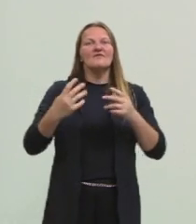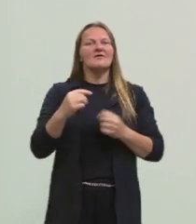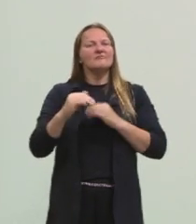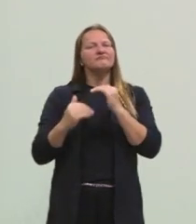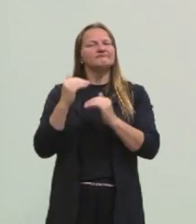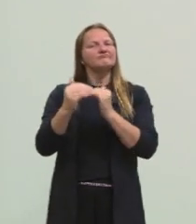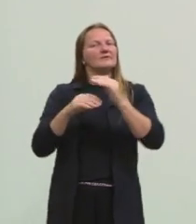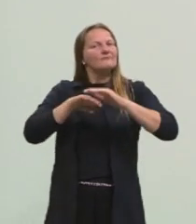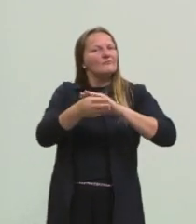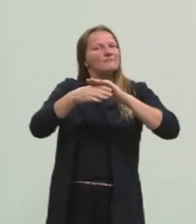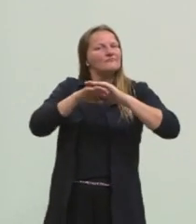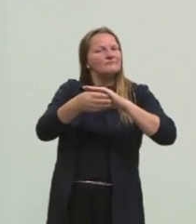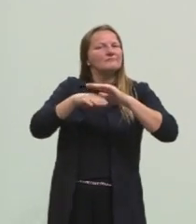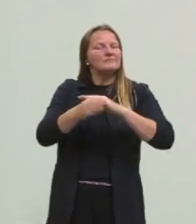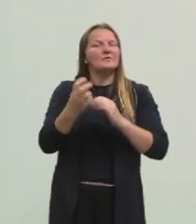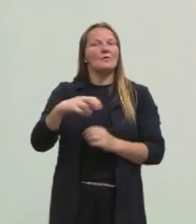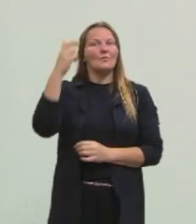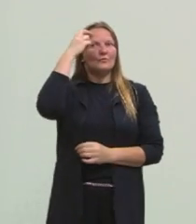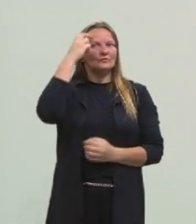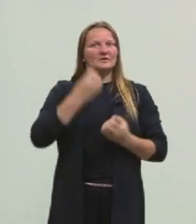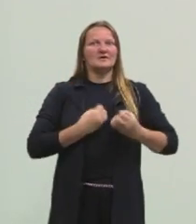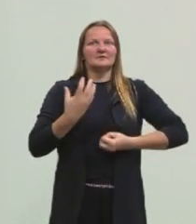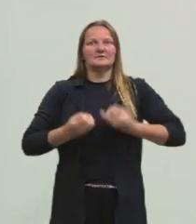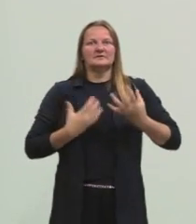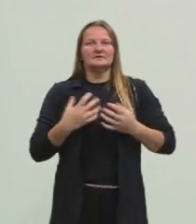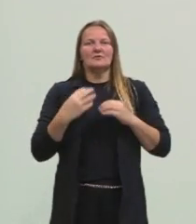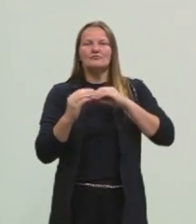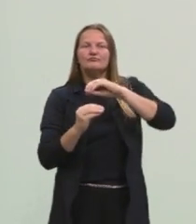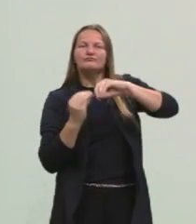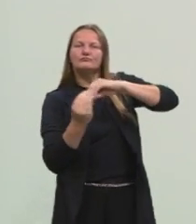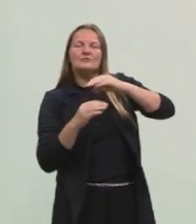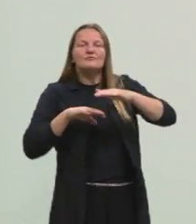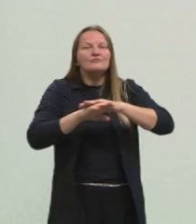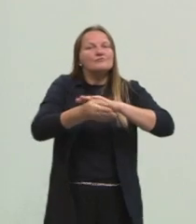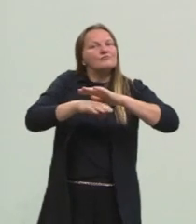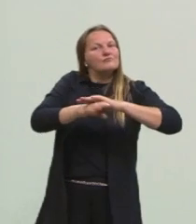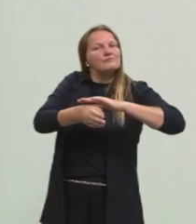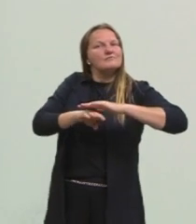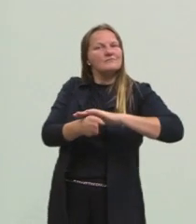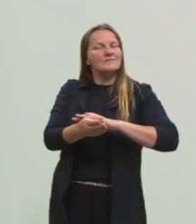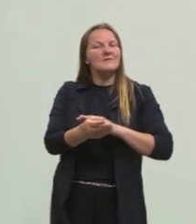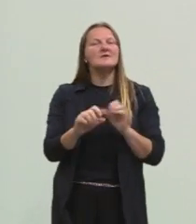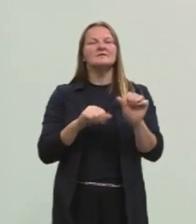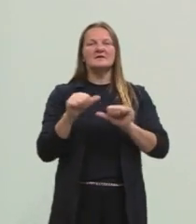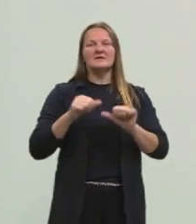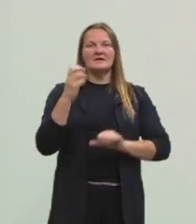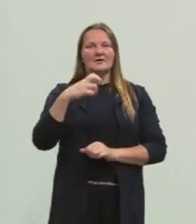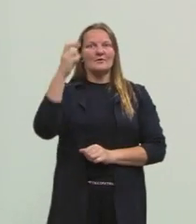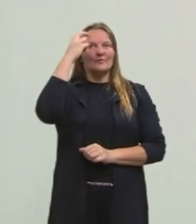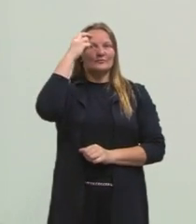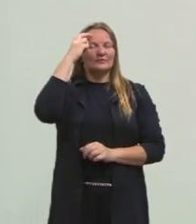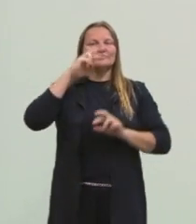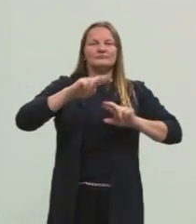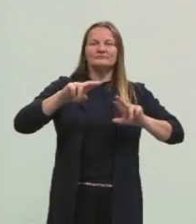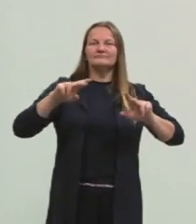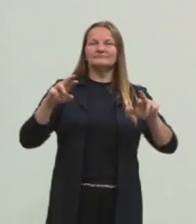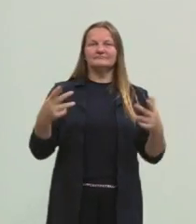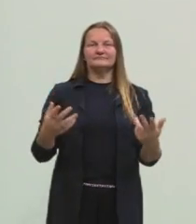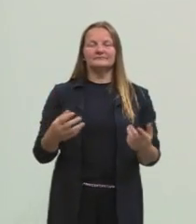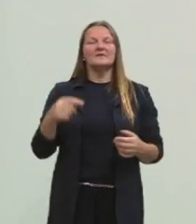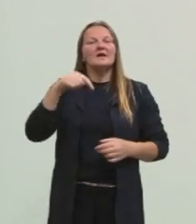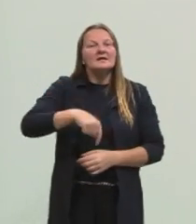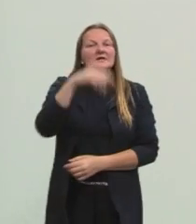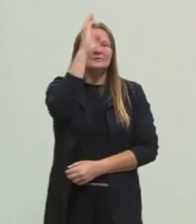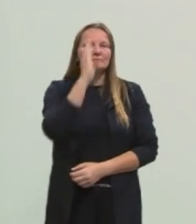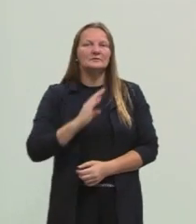é exatamente essa cultura essa expressão mutável e que tem aí vários elementos culturais distintos né no Brasil